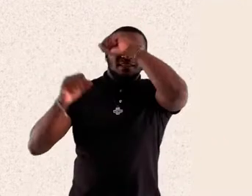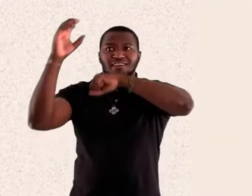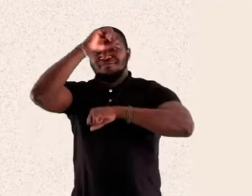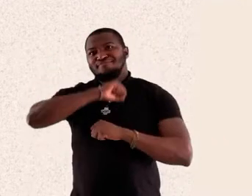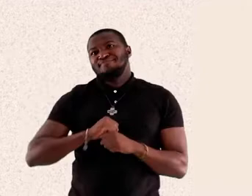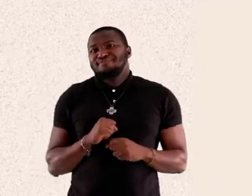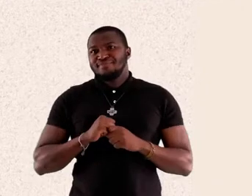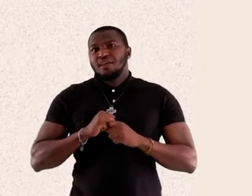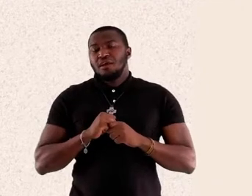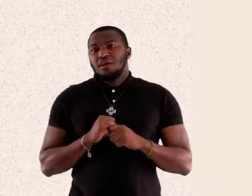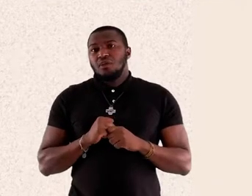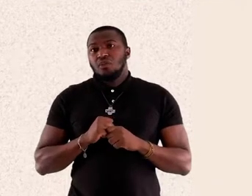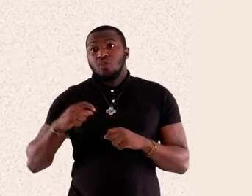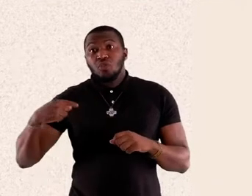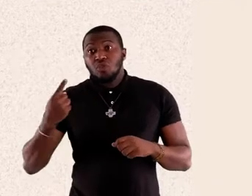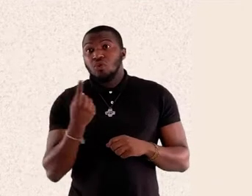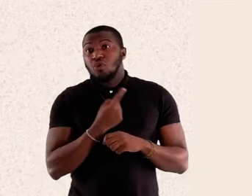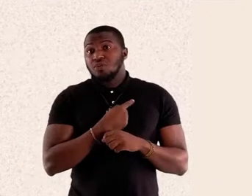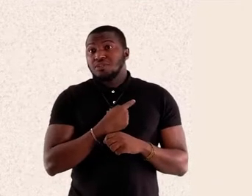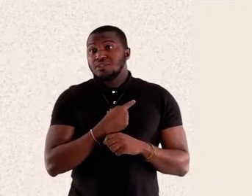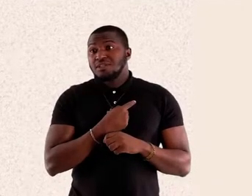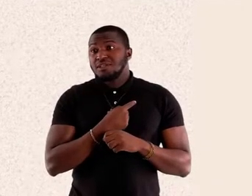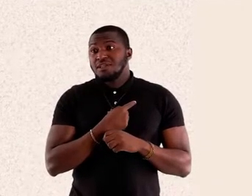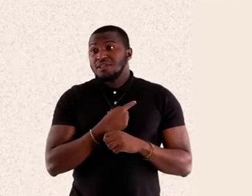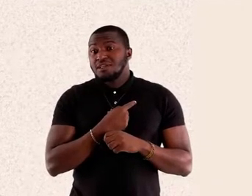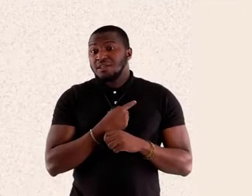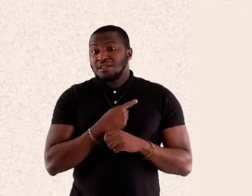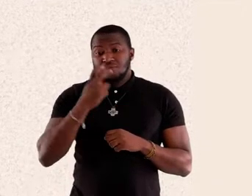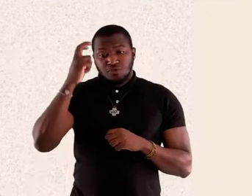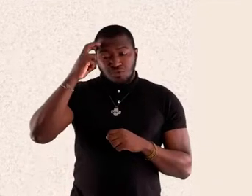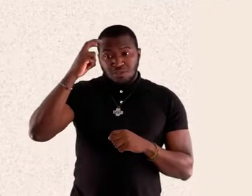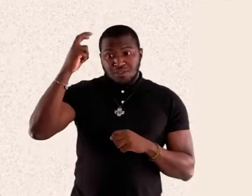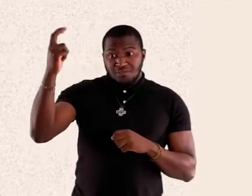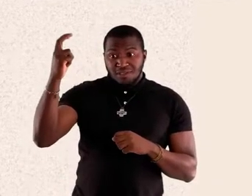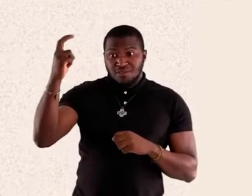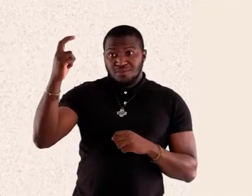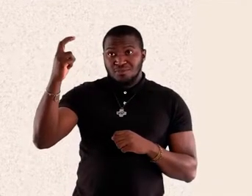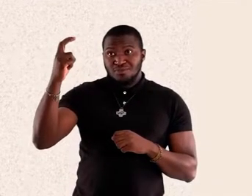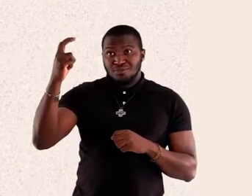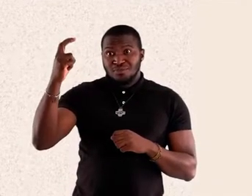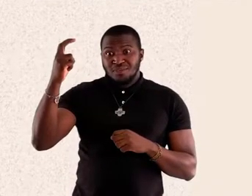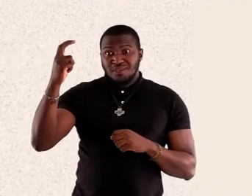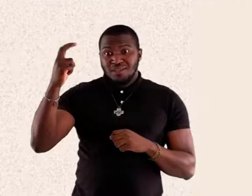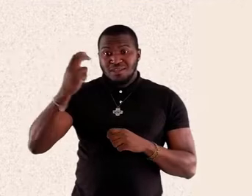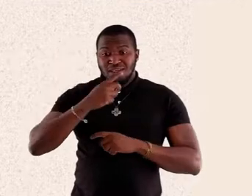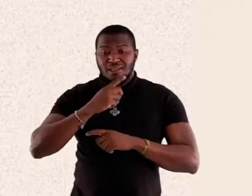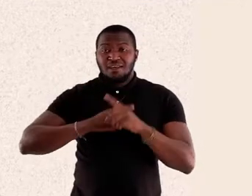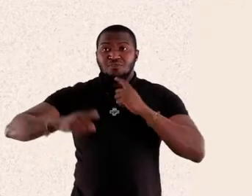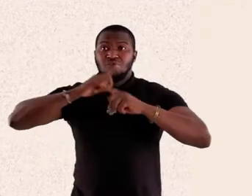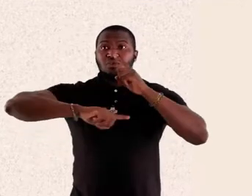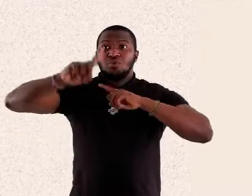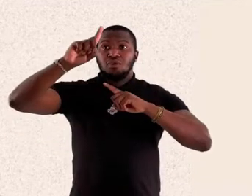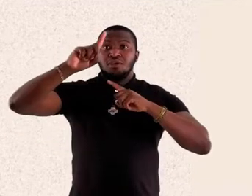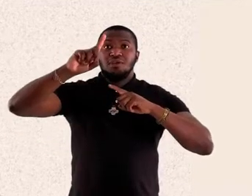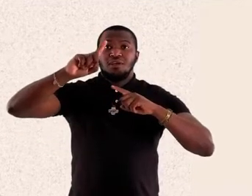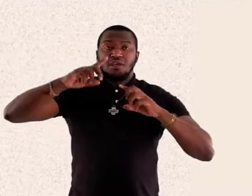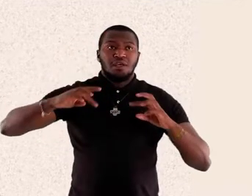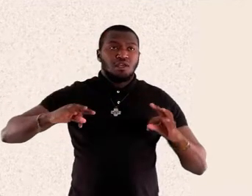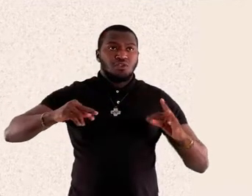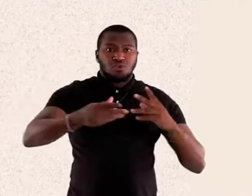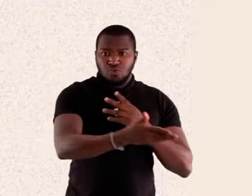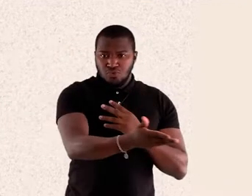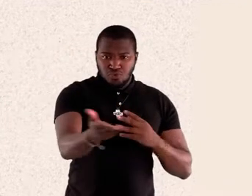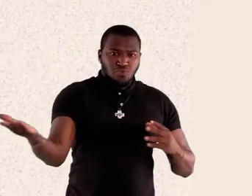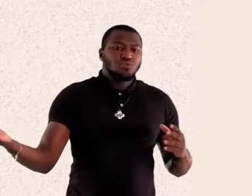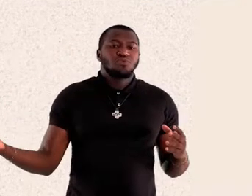então nós deixamos o conhecimento inerente que é o que prevalece nos demais seres né